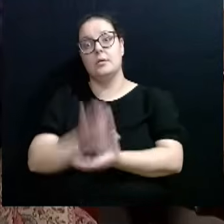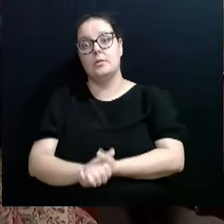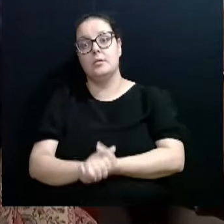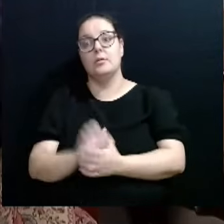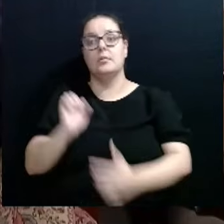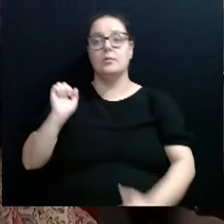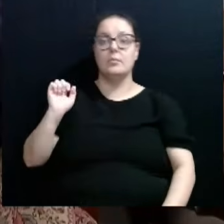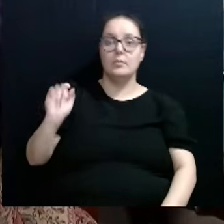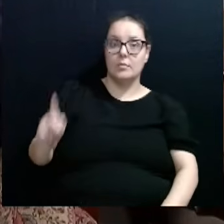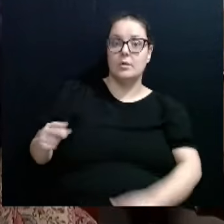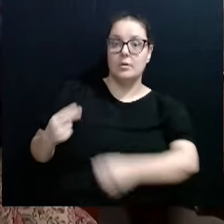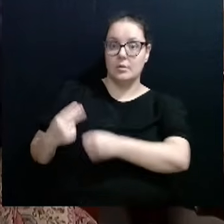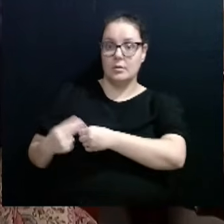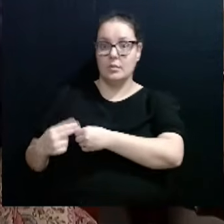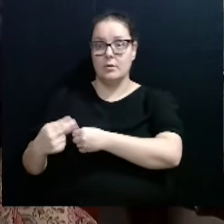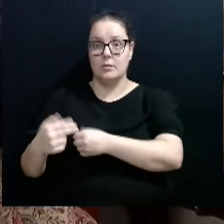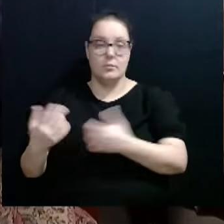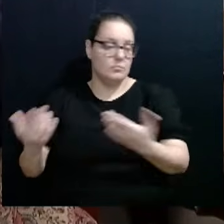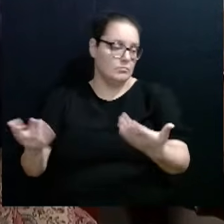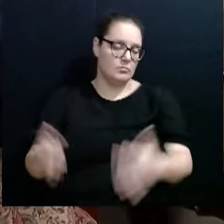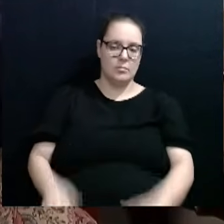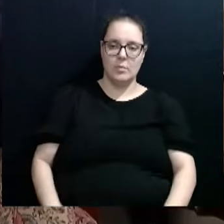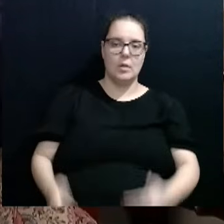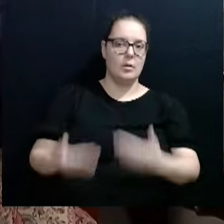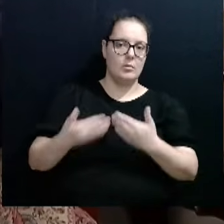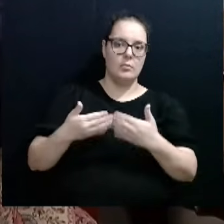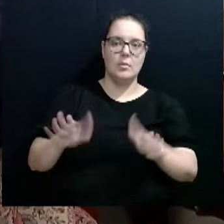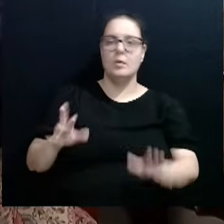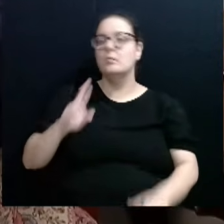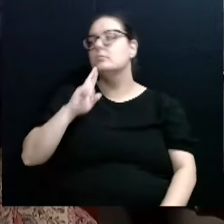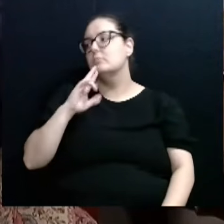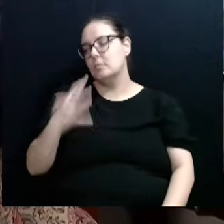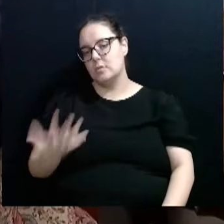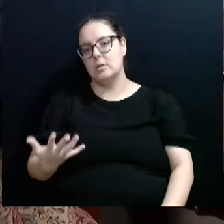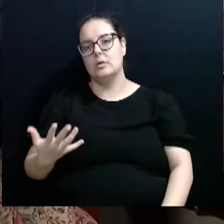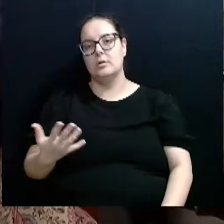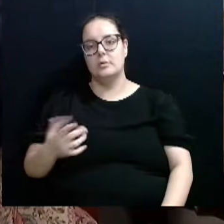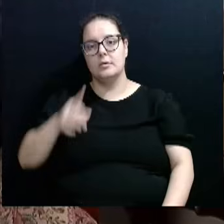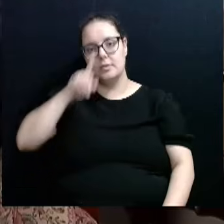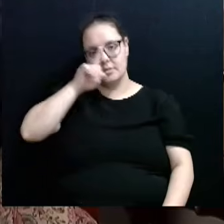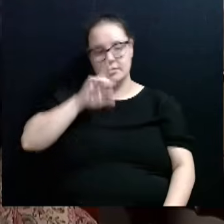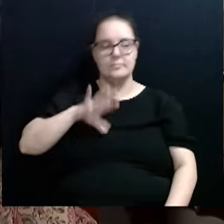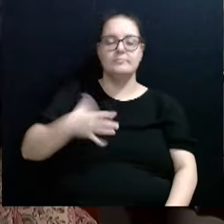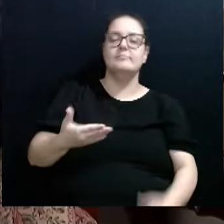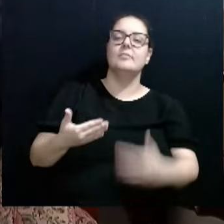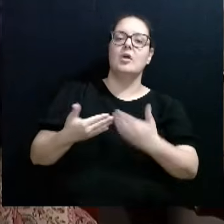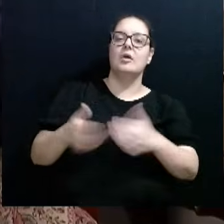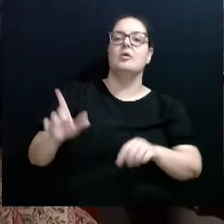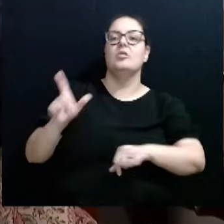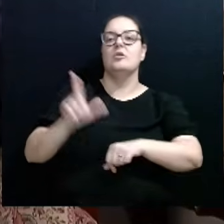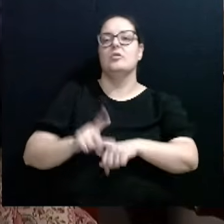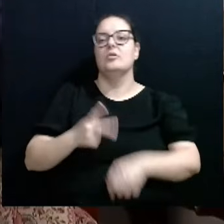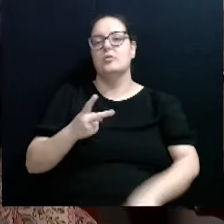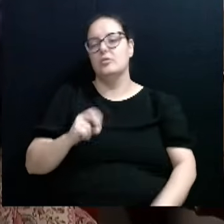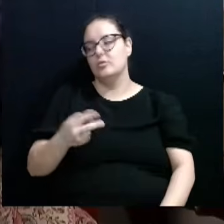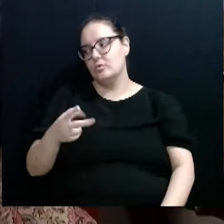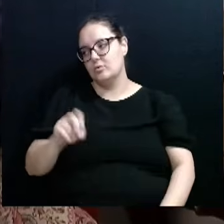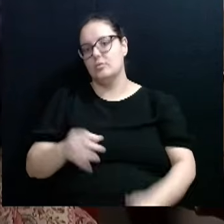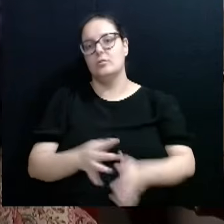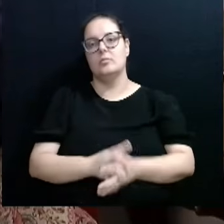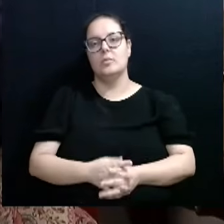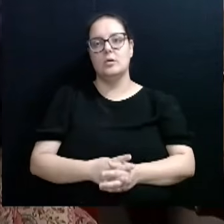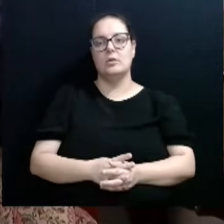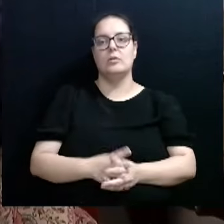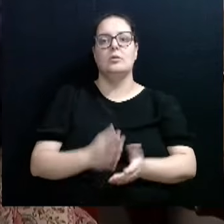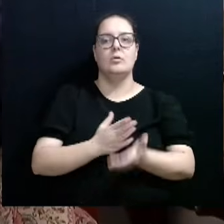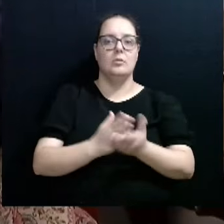Unicamp, e aí a gente resolveu se aventurar aí e abrir a loja em 2020. Abrimos em dezembro de